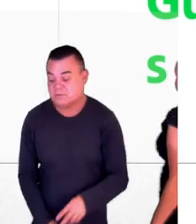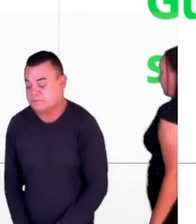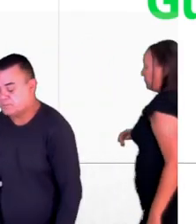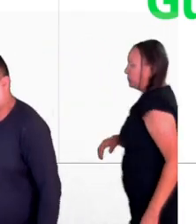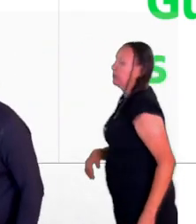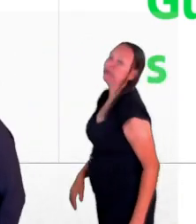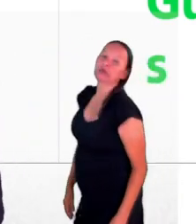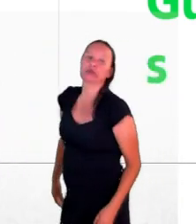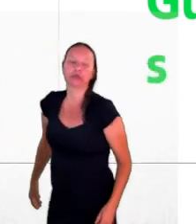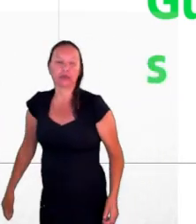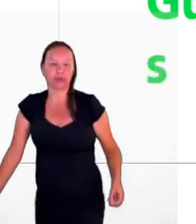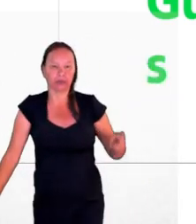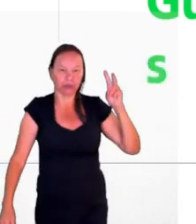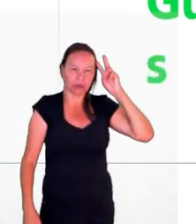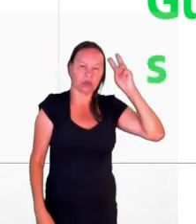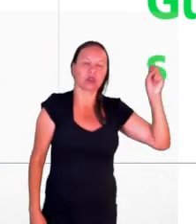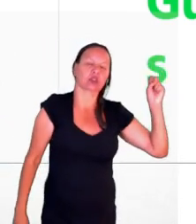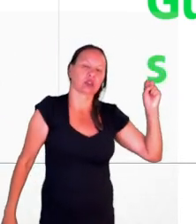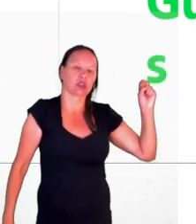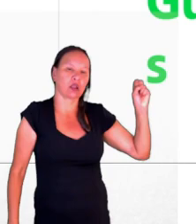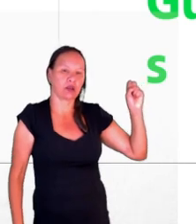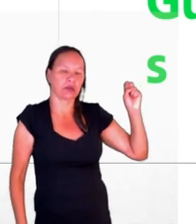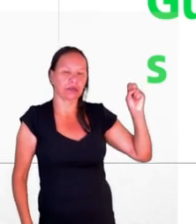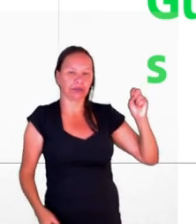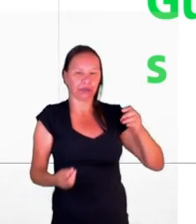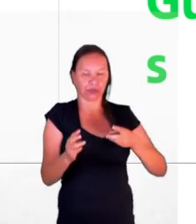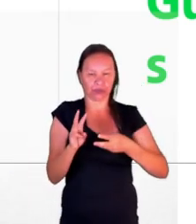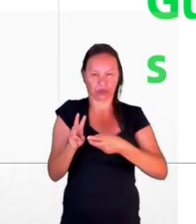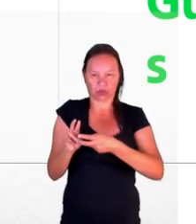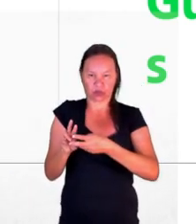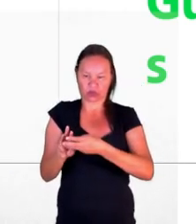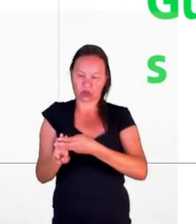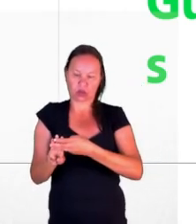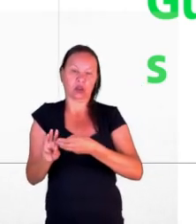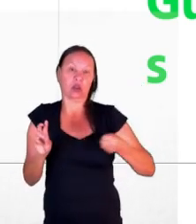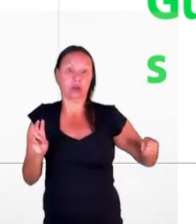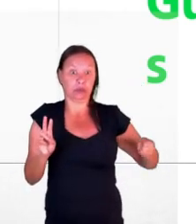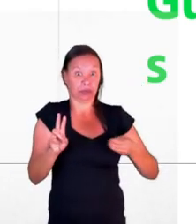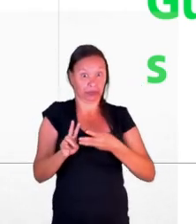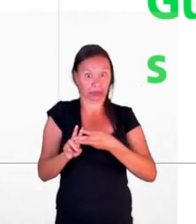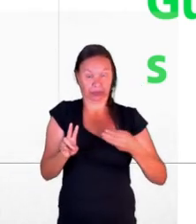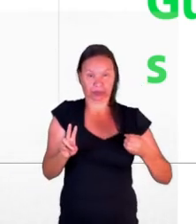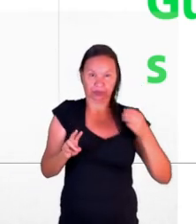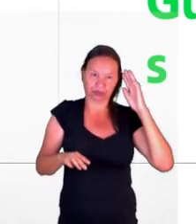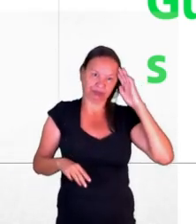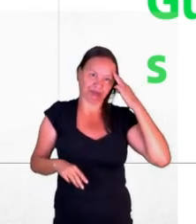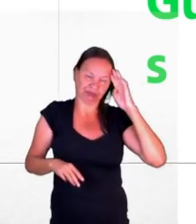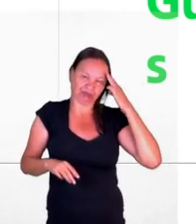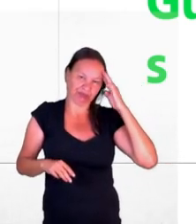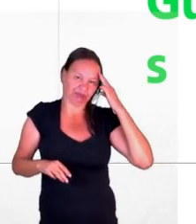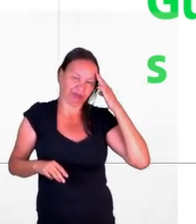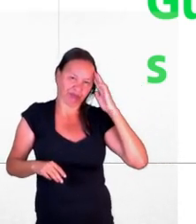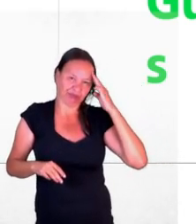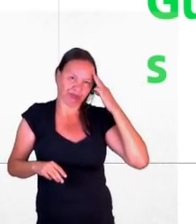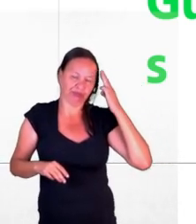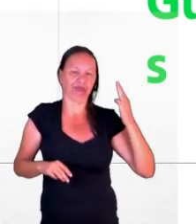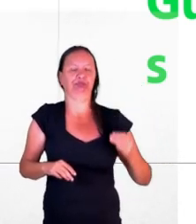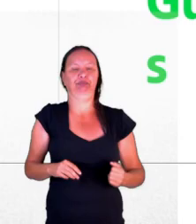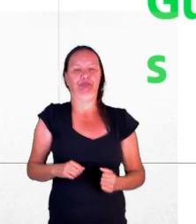próprio nome do bairro guayanas ele tem uma origem indígena isso não era de conhecimento e nem é algo